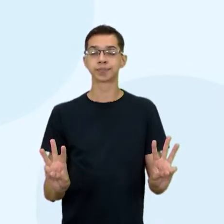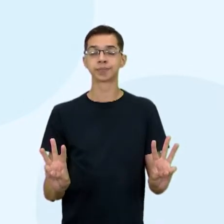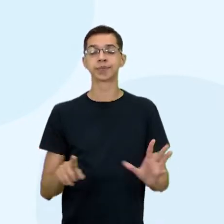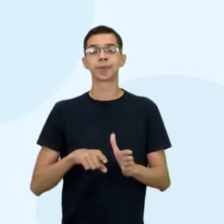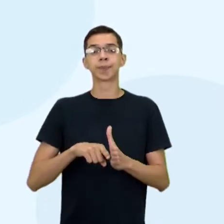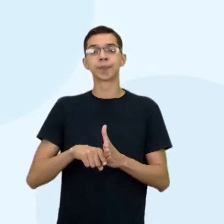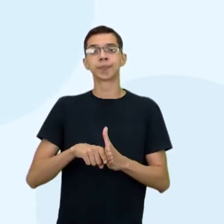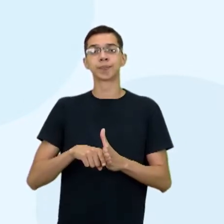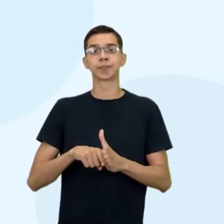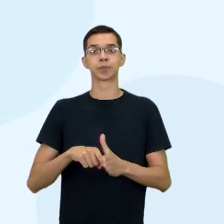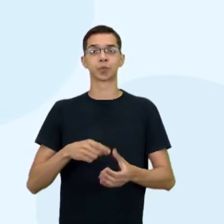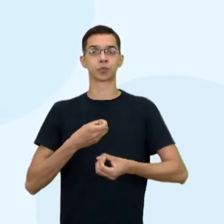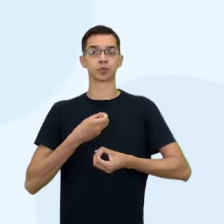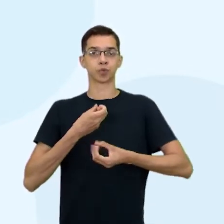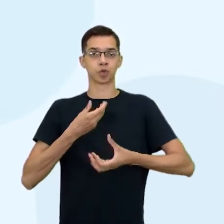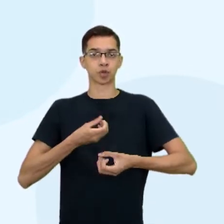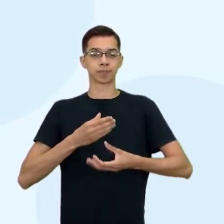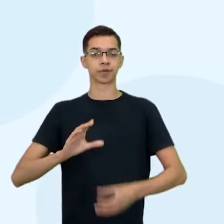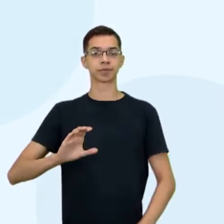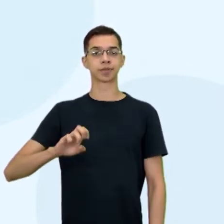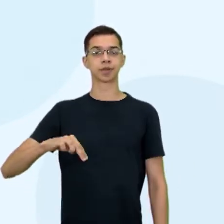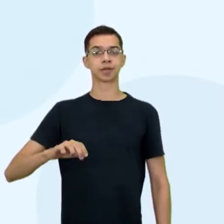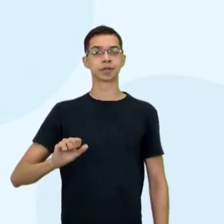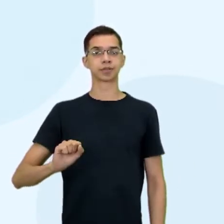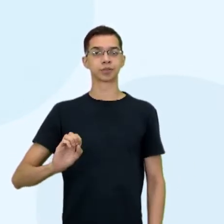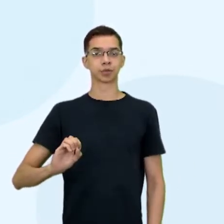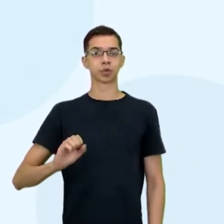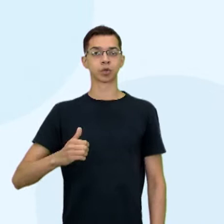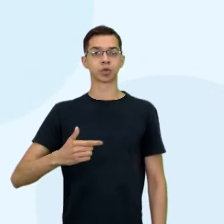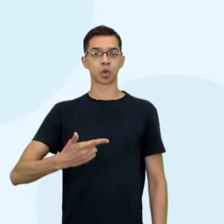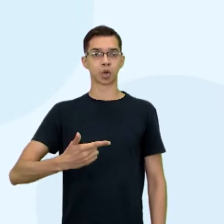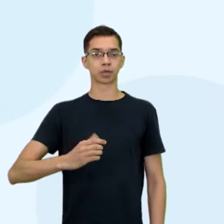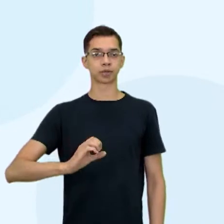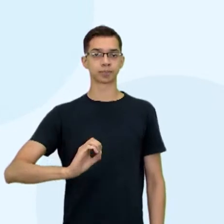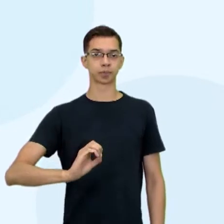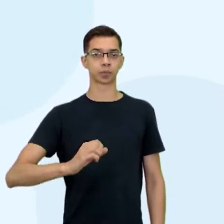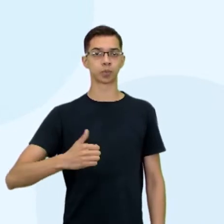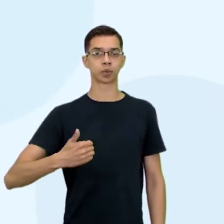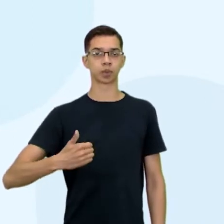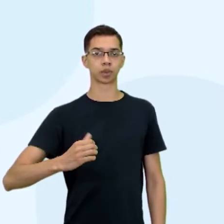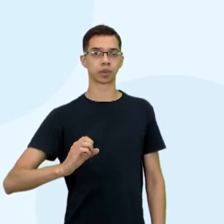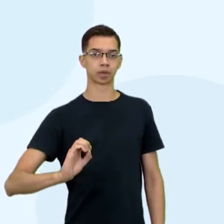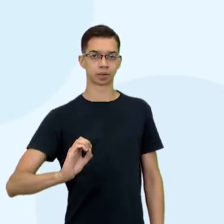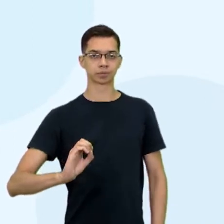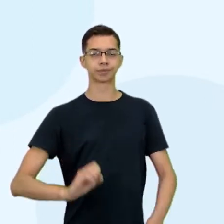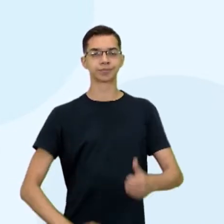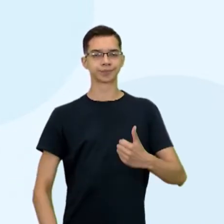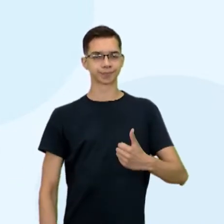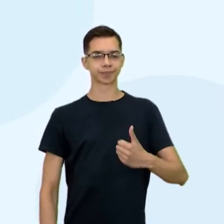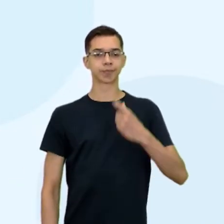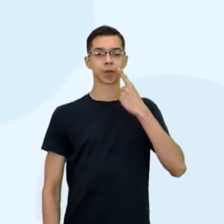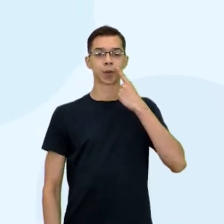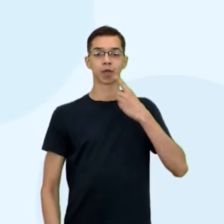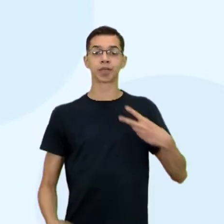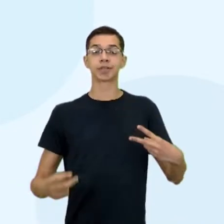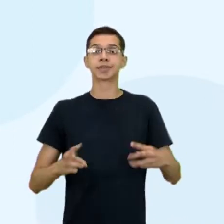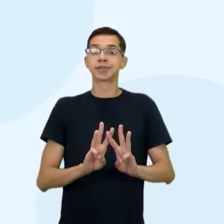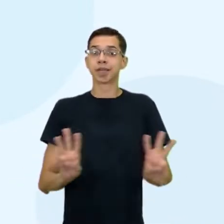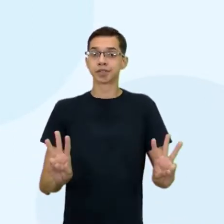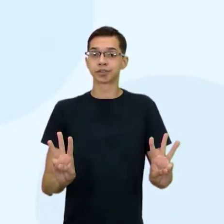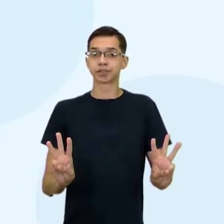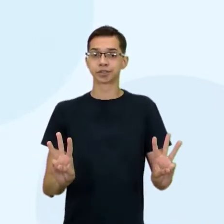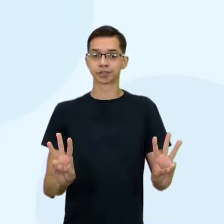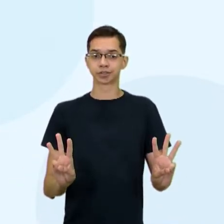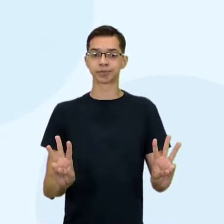sobre dados do censo de 2010. Então, especificamente esse site aí que vocês estão vendo aí na tela, é um